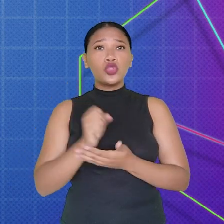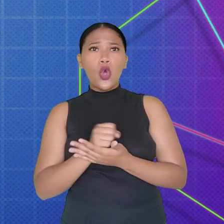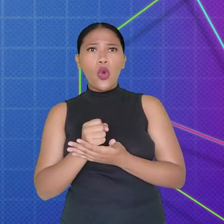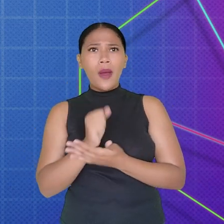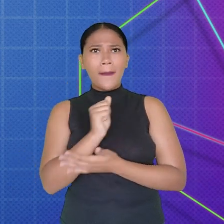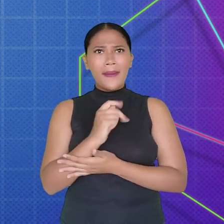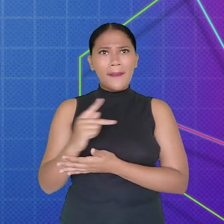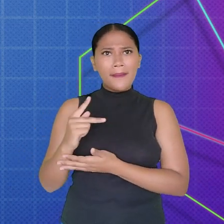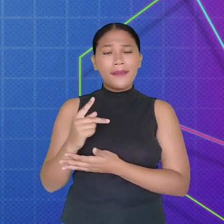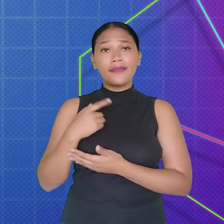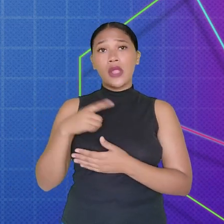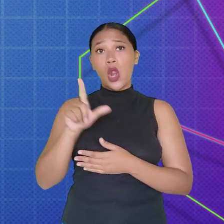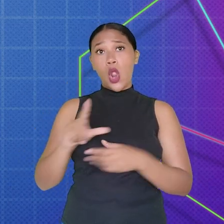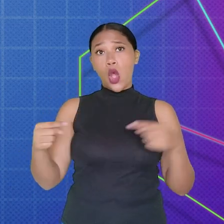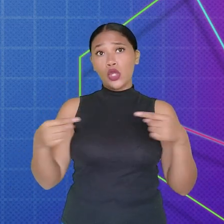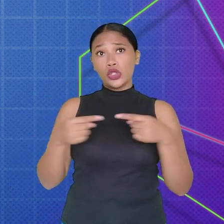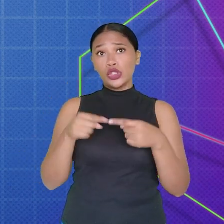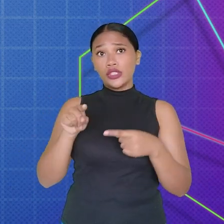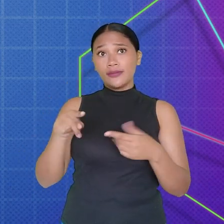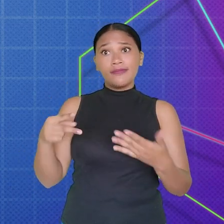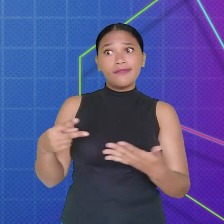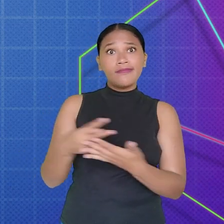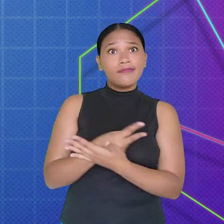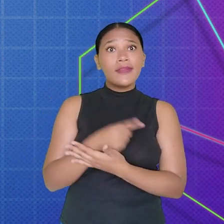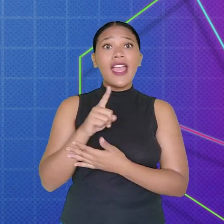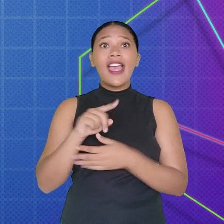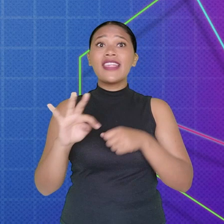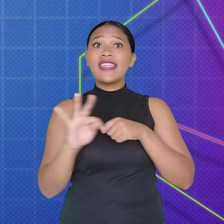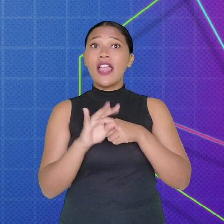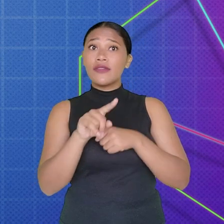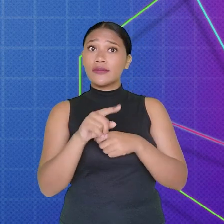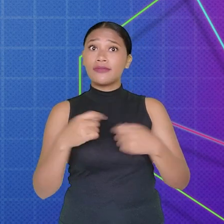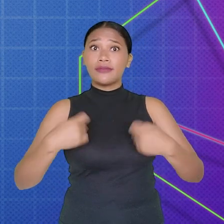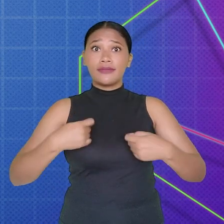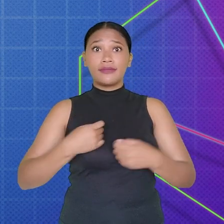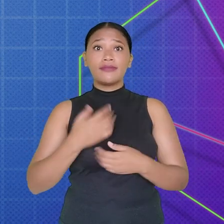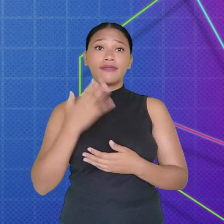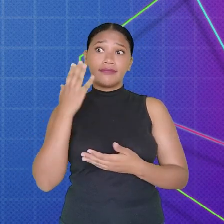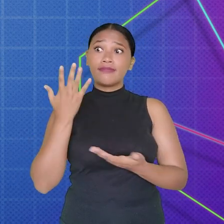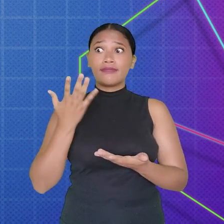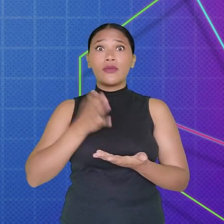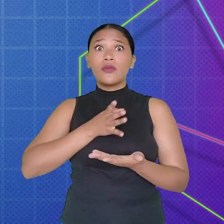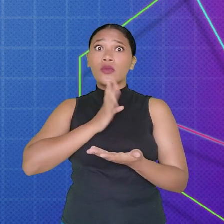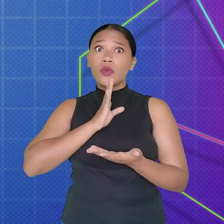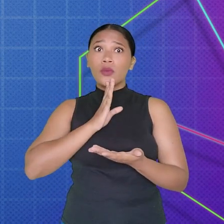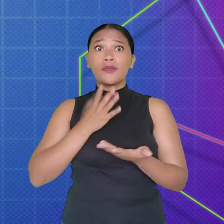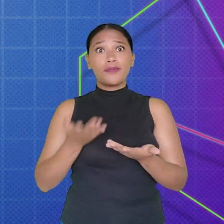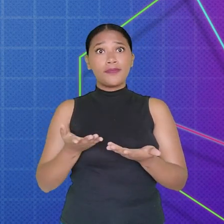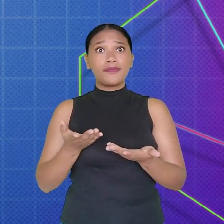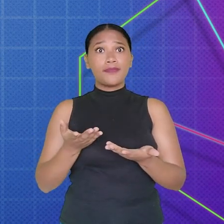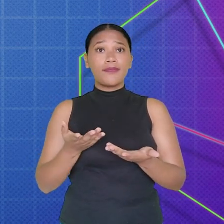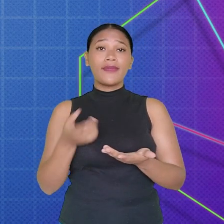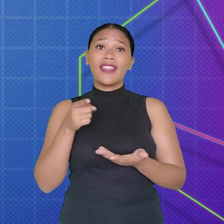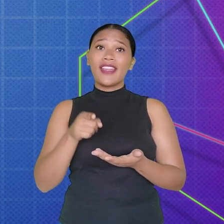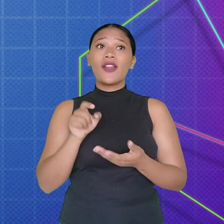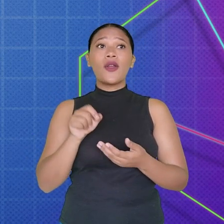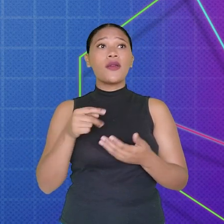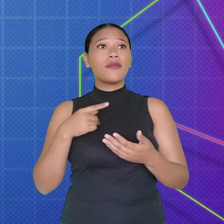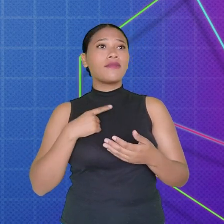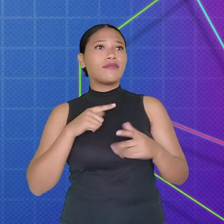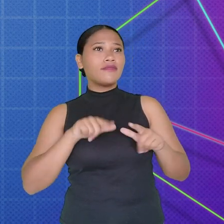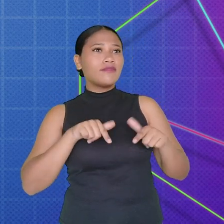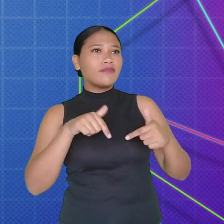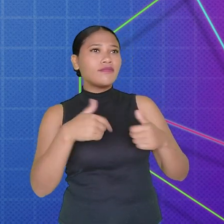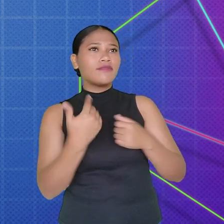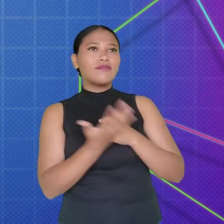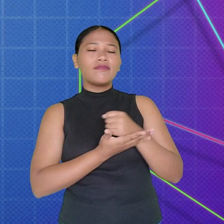ou aplicativo, a lógica orientada a eventos é uma técnica que você definitivamente deve considerar. A lógica orientada a eventos é uma